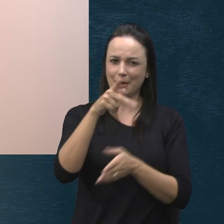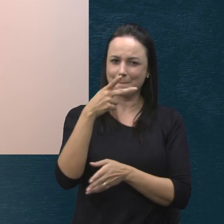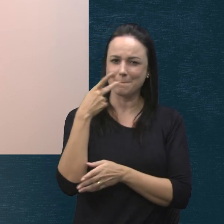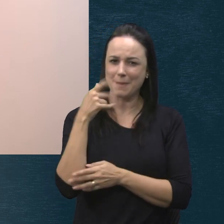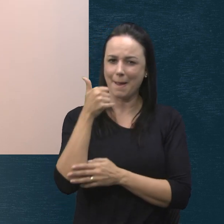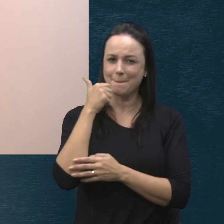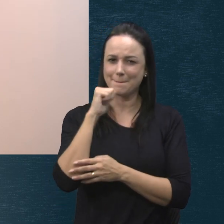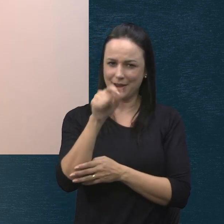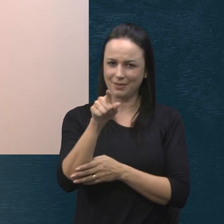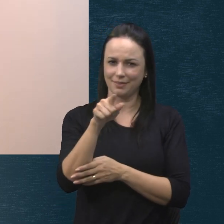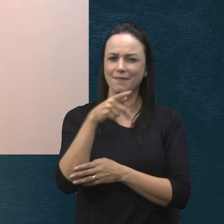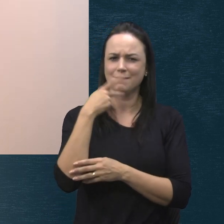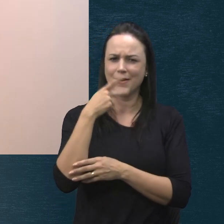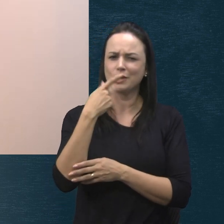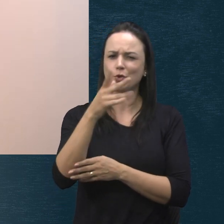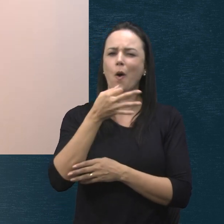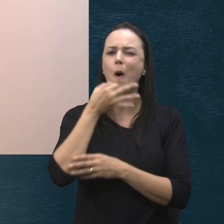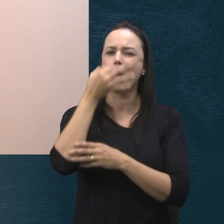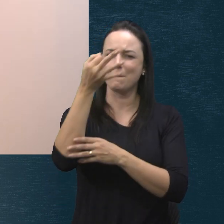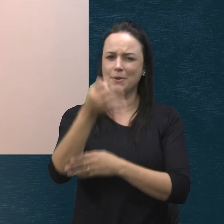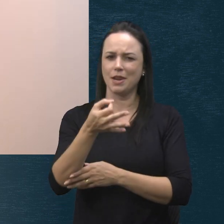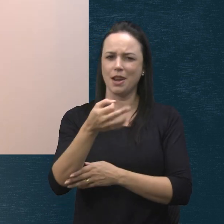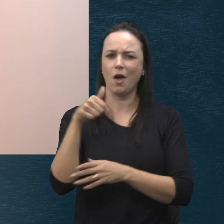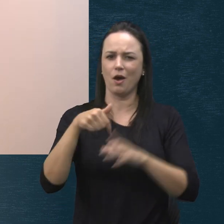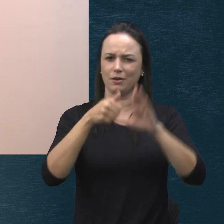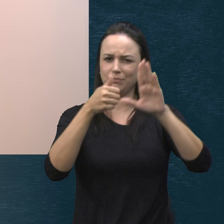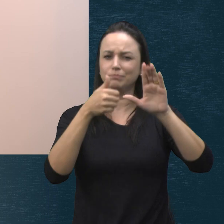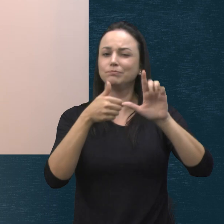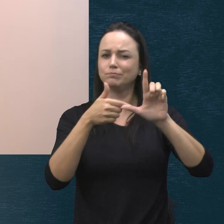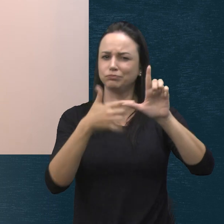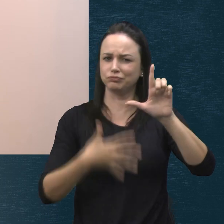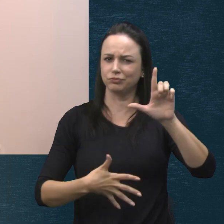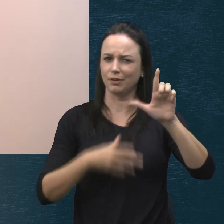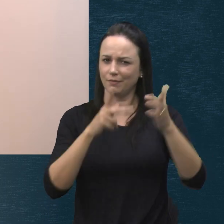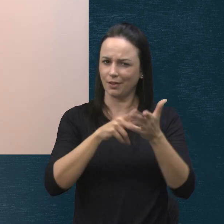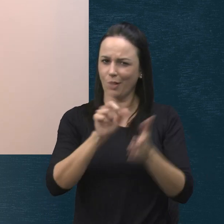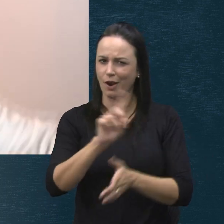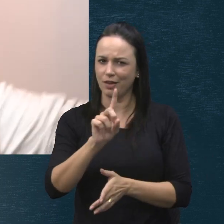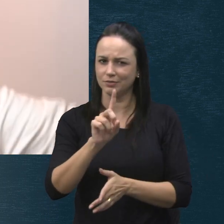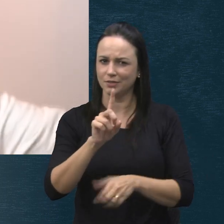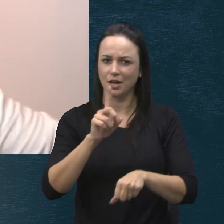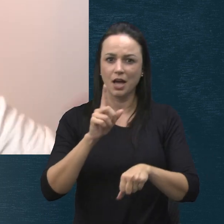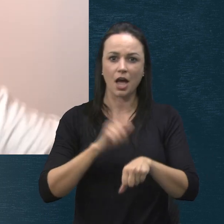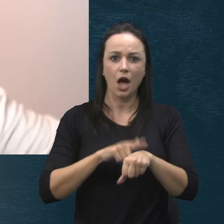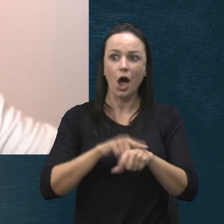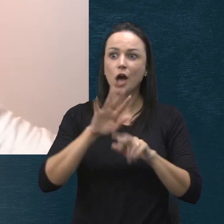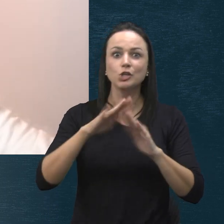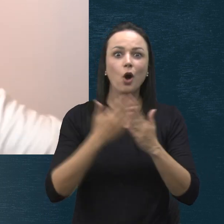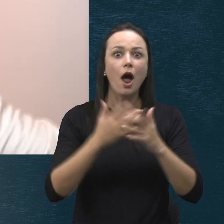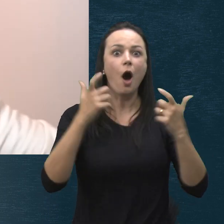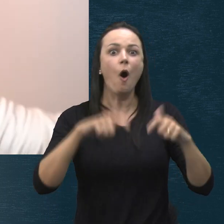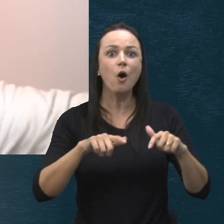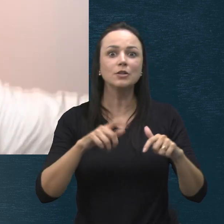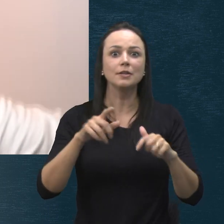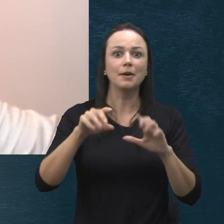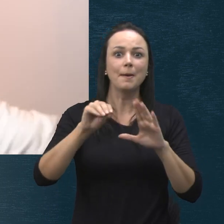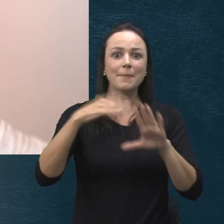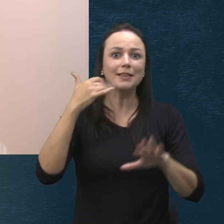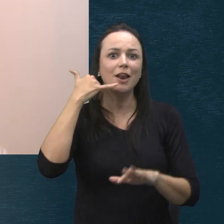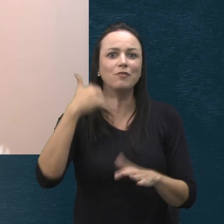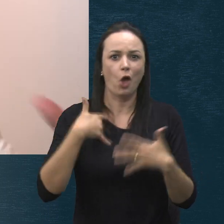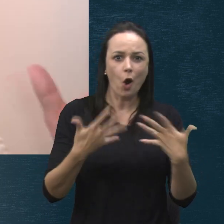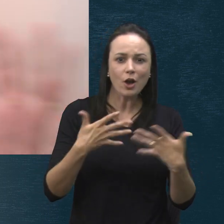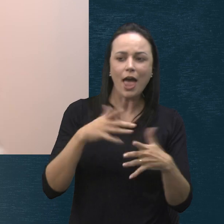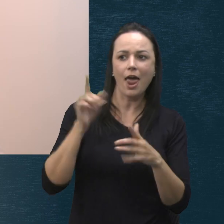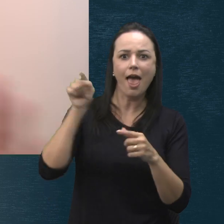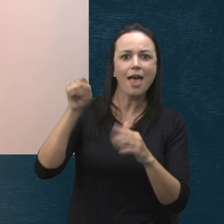mãe aí, diz pra mim aqui nos comentários se é verdade ou não. Que na hora vai frechar, gente. Que escola é essa? Onde que ela é? Me passa o telefone, porque eu quero ir